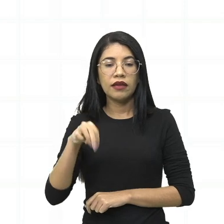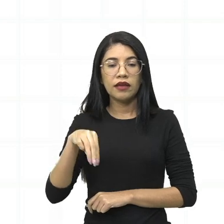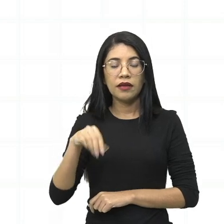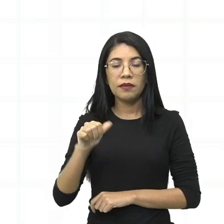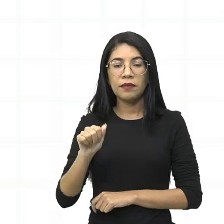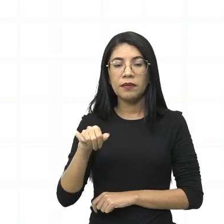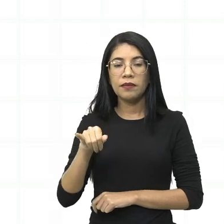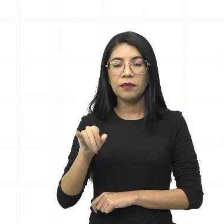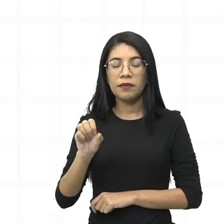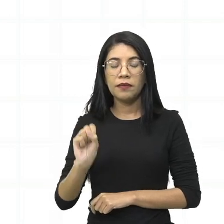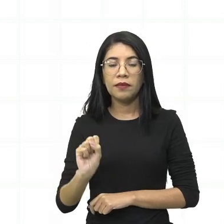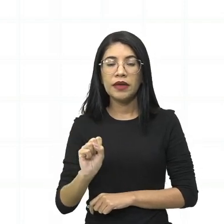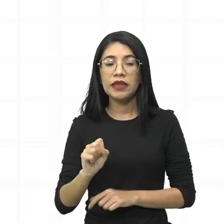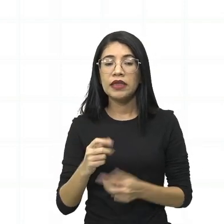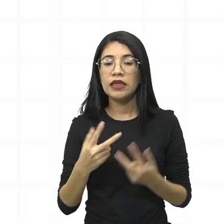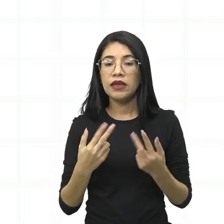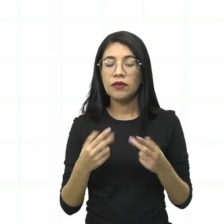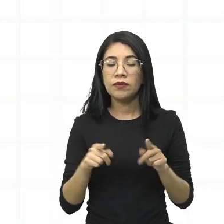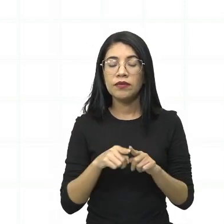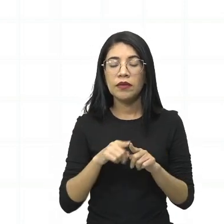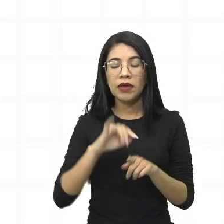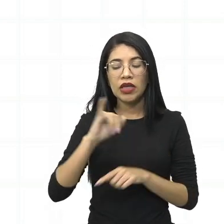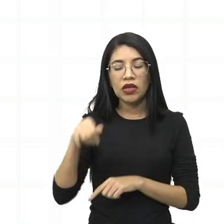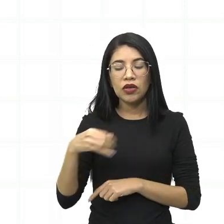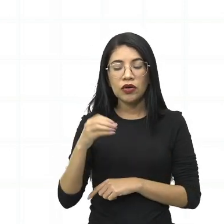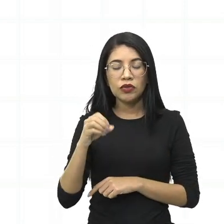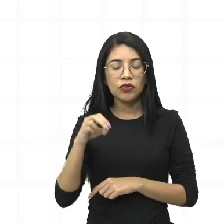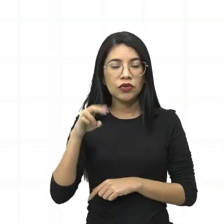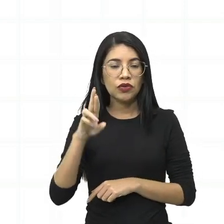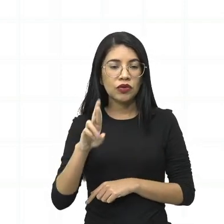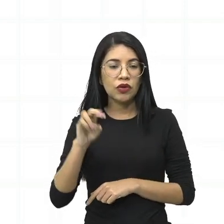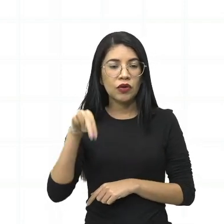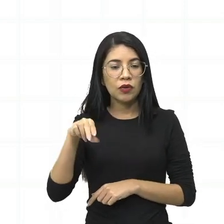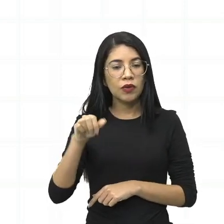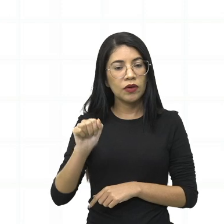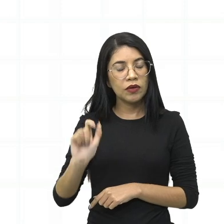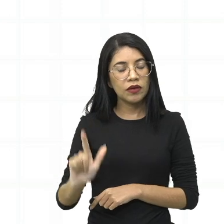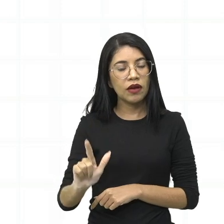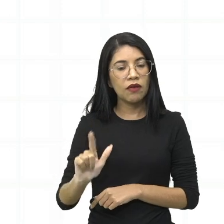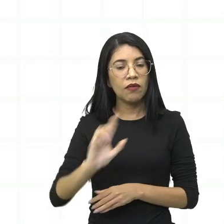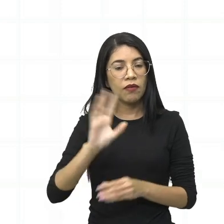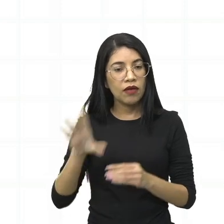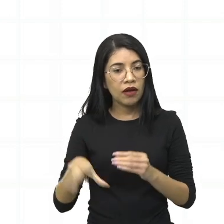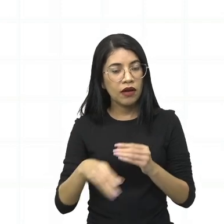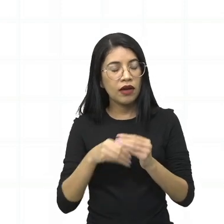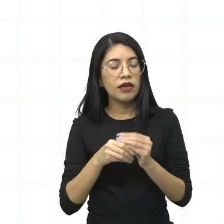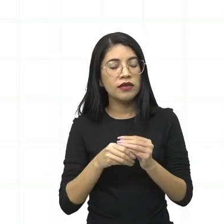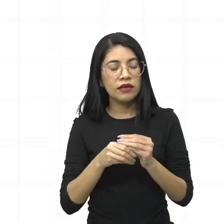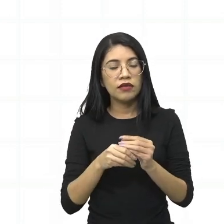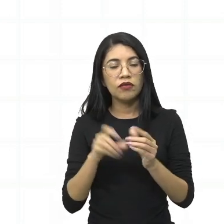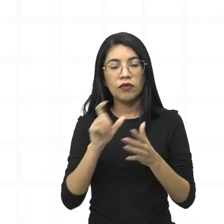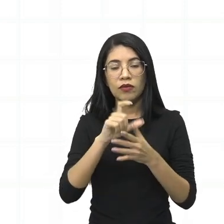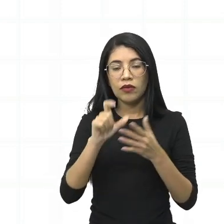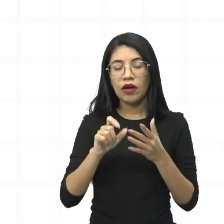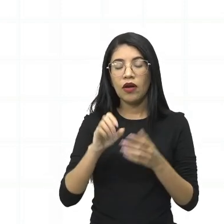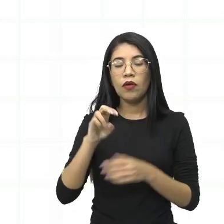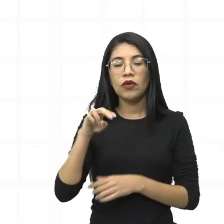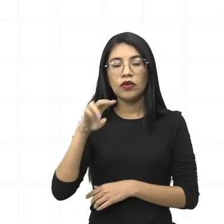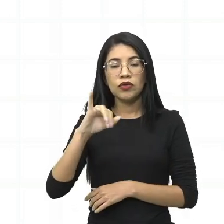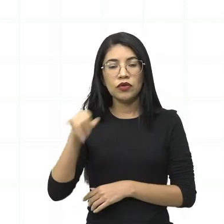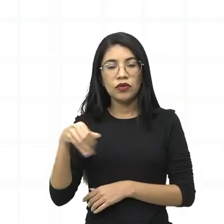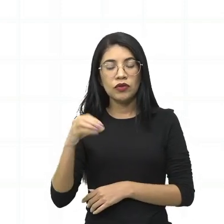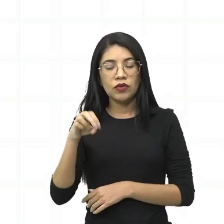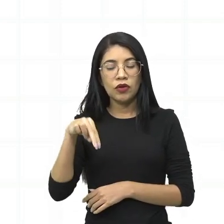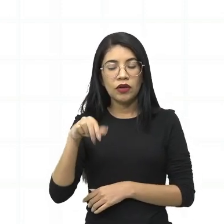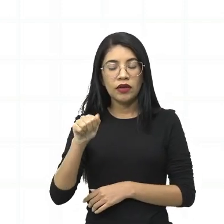palavra jornal. O plural da palavra jornal é jornais. Eu acrescento o IS. A mesma